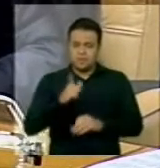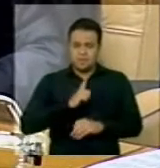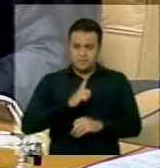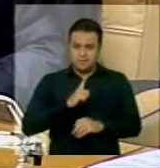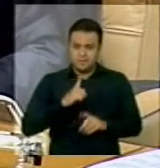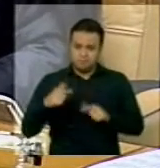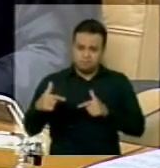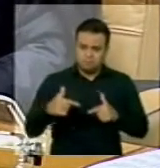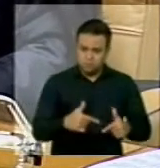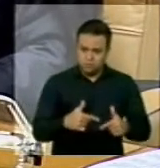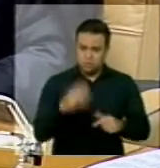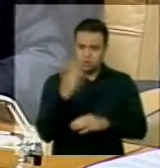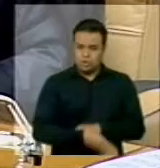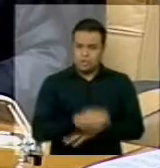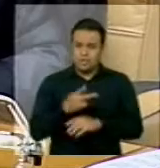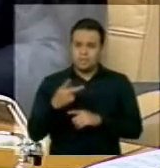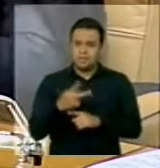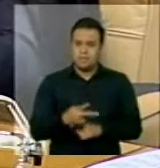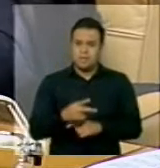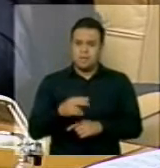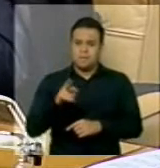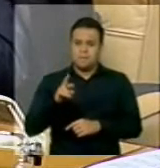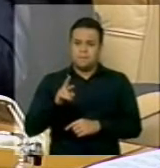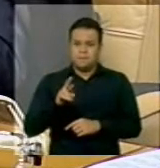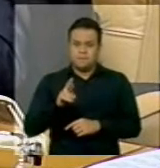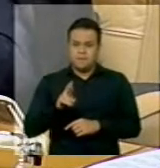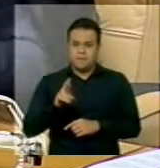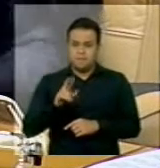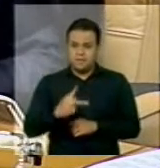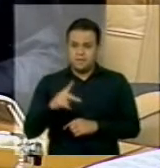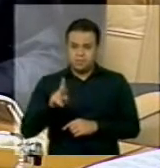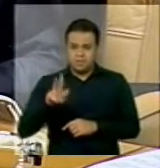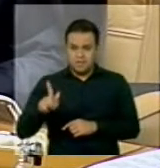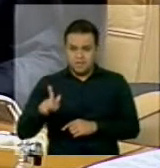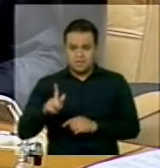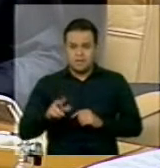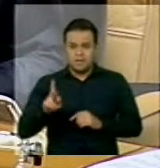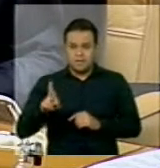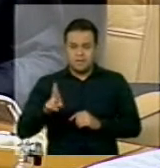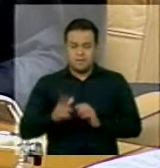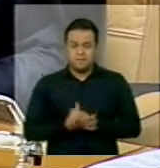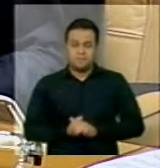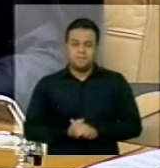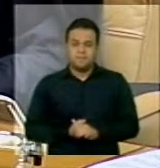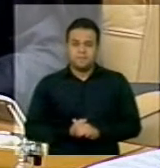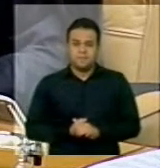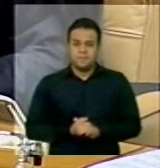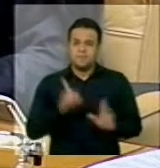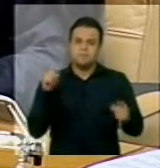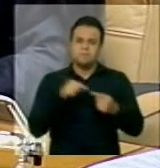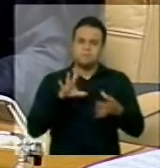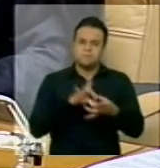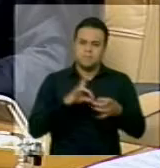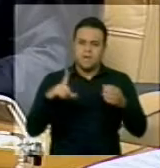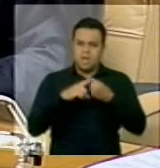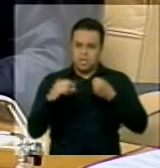direta pela Procuradoria-Geral da República, questionando a conformidade ao texto constitucional de